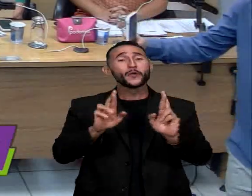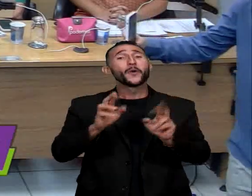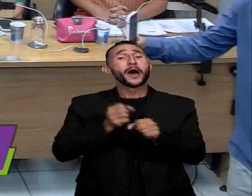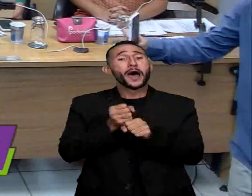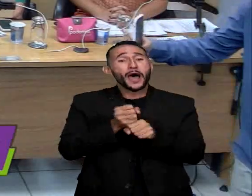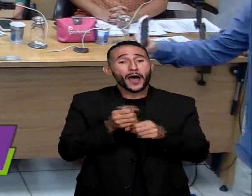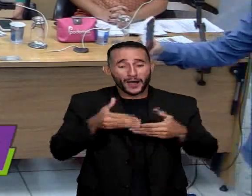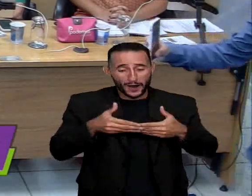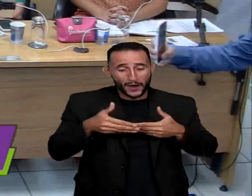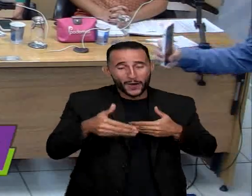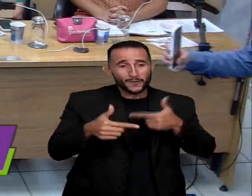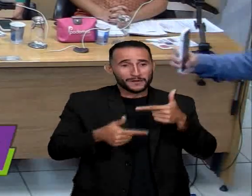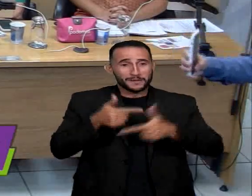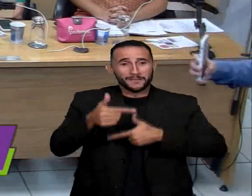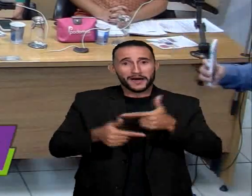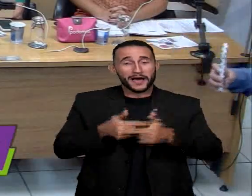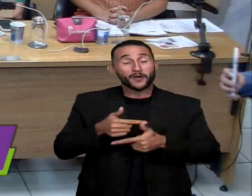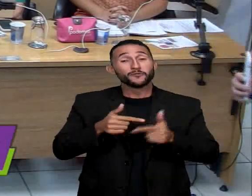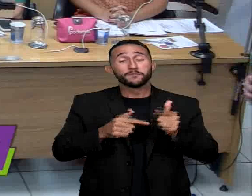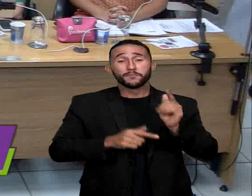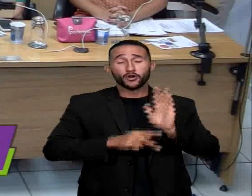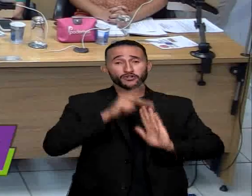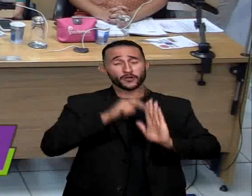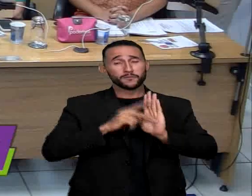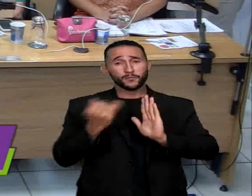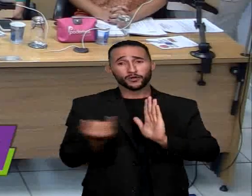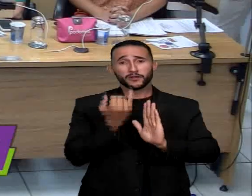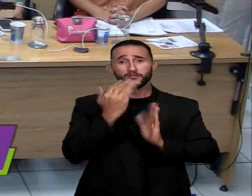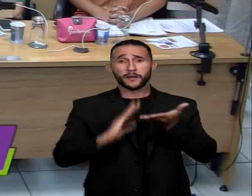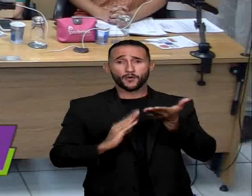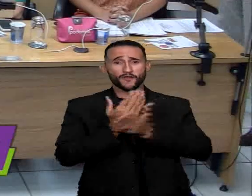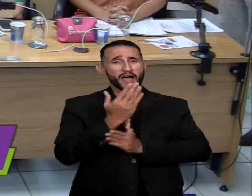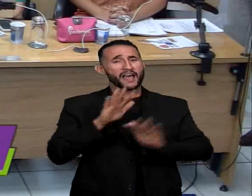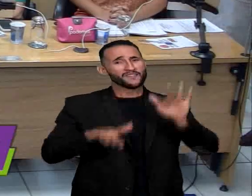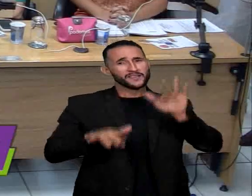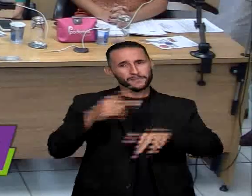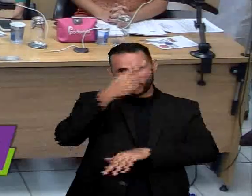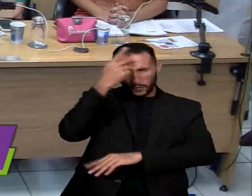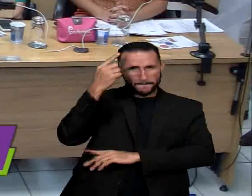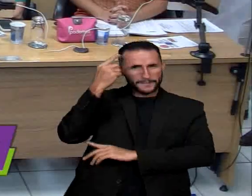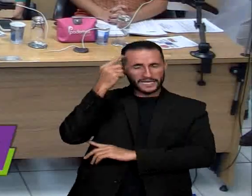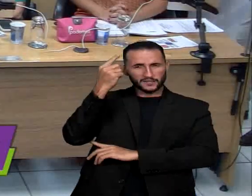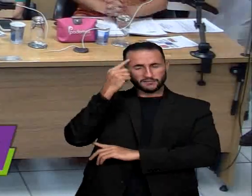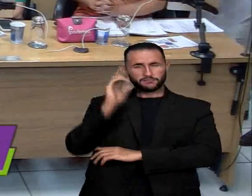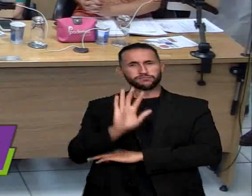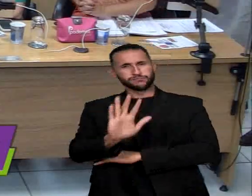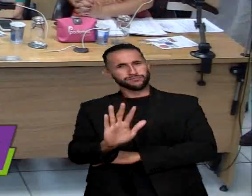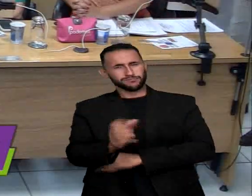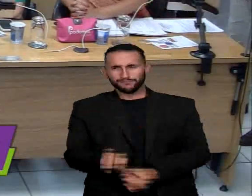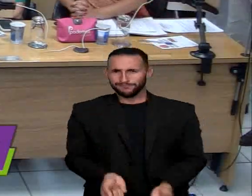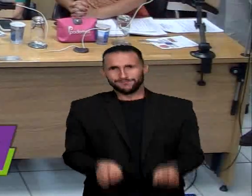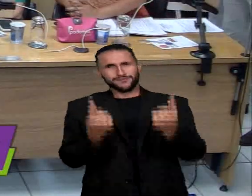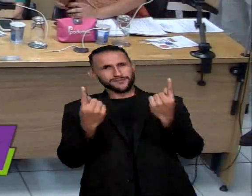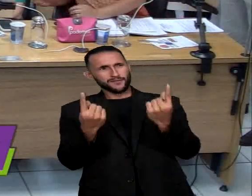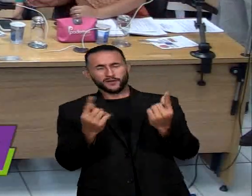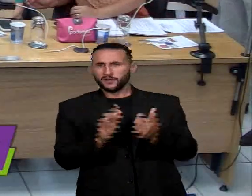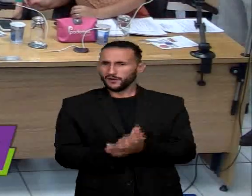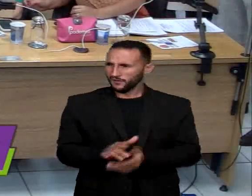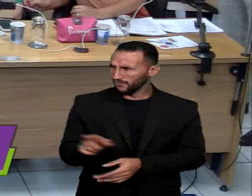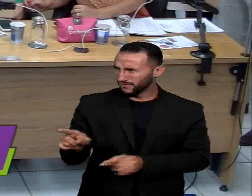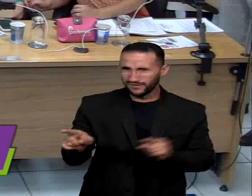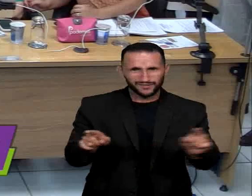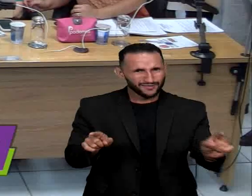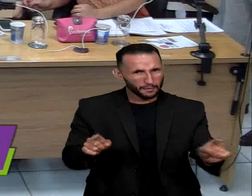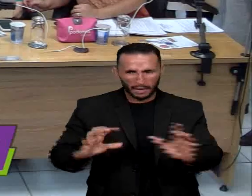importantes projetos aqui paraa nossa cidade e às vezes as pessoas podem estranhar Mas a questão política partidária as